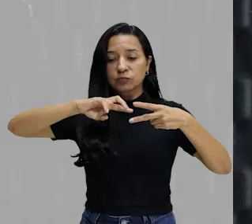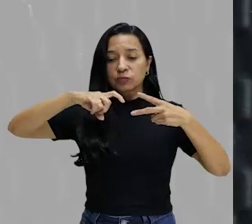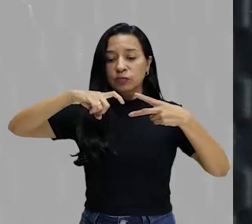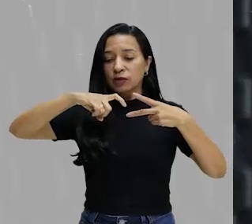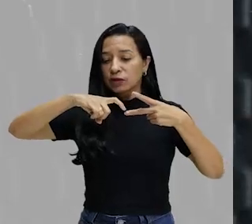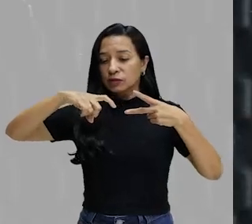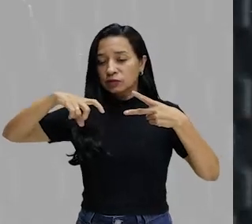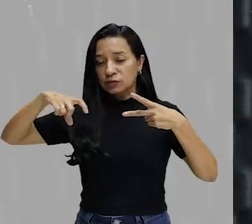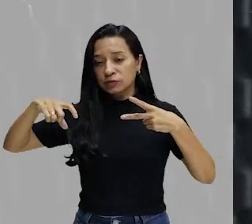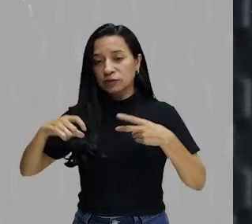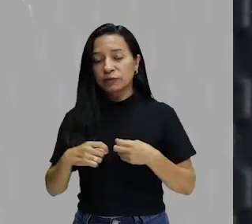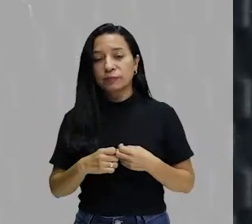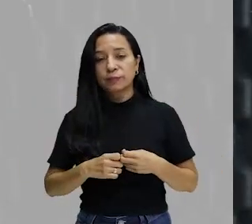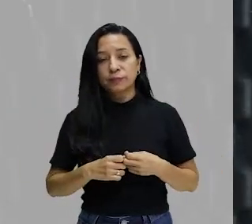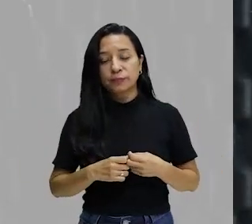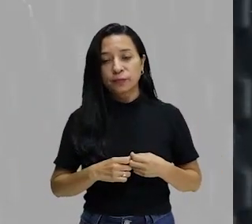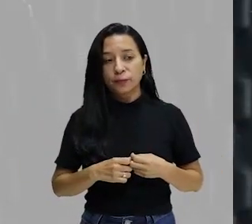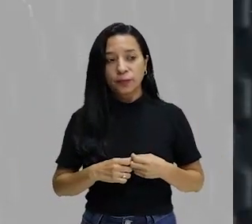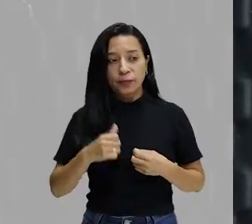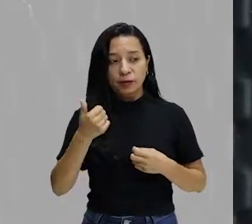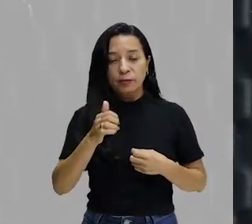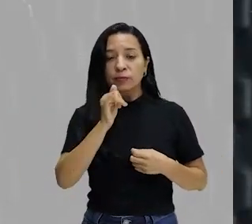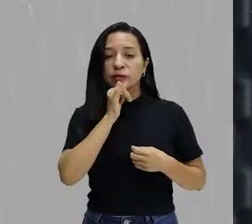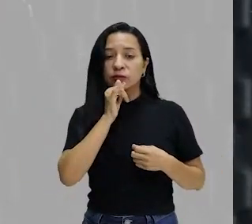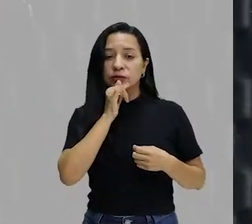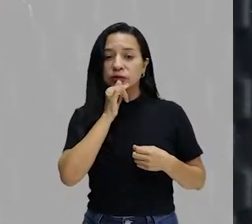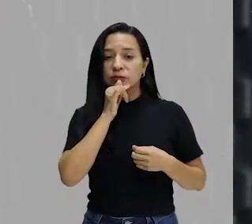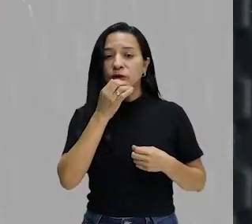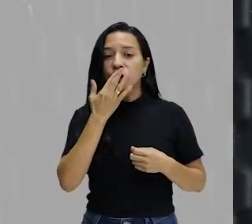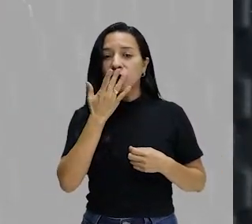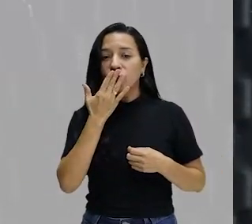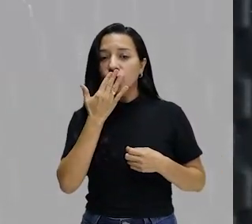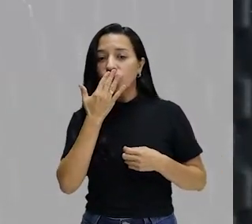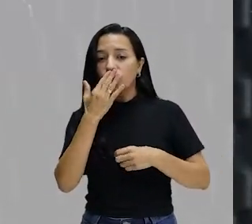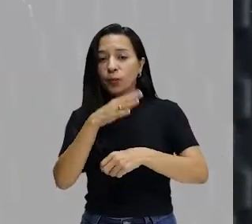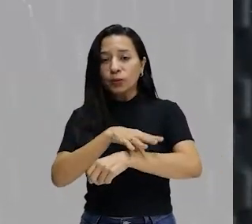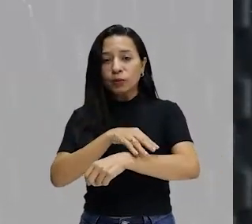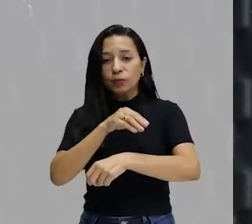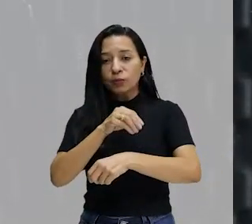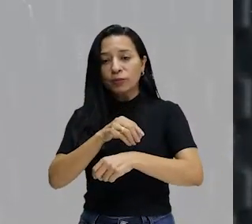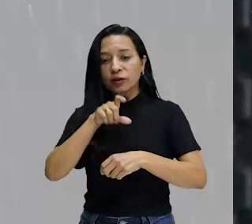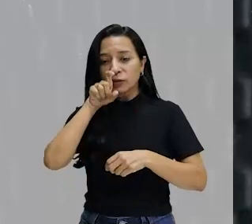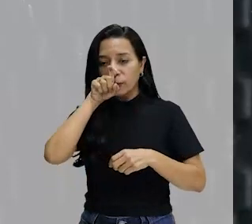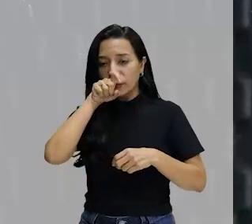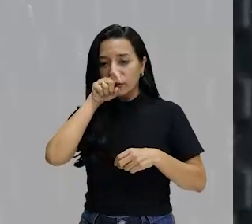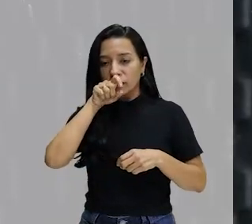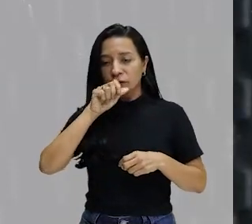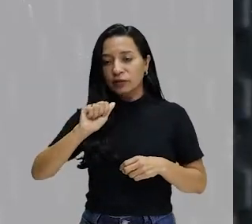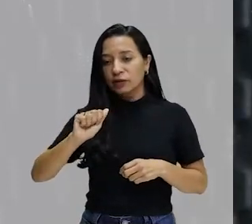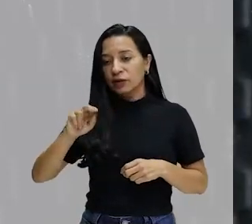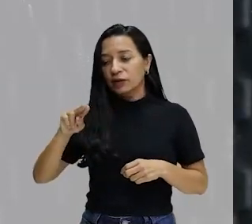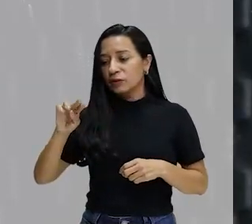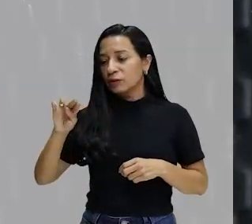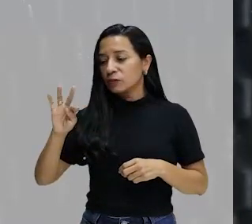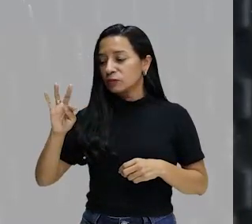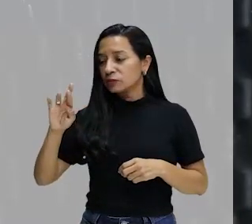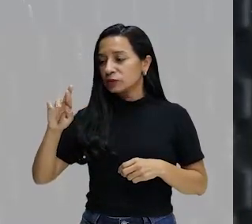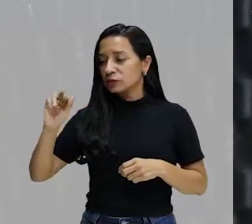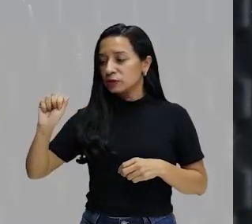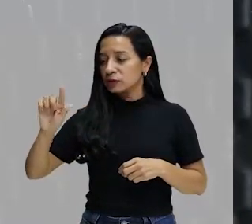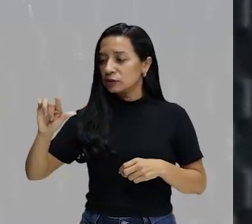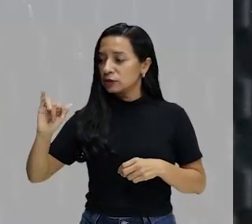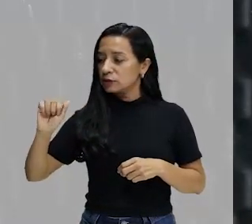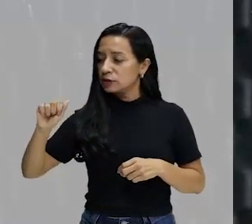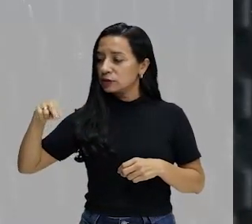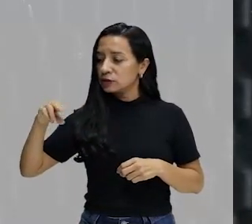tá? O primeiro exemplo é a cor da plumagem em periquitos australianos, tá? Então, vocês sabem que esses